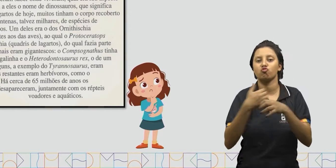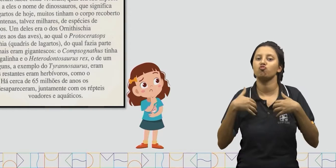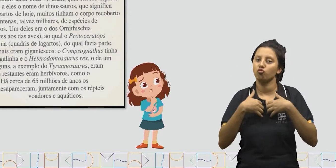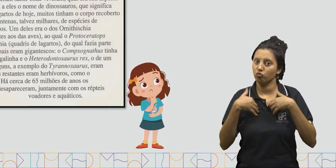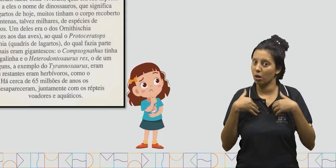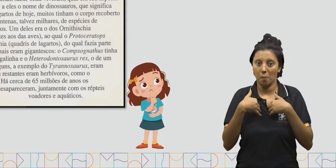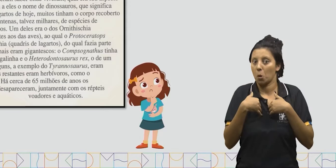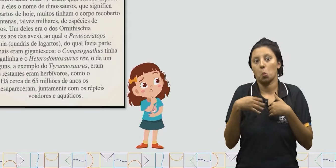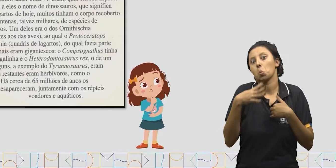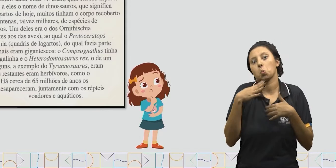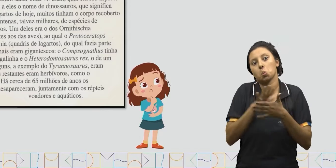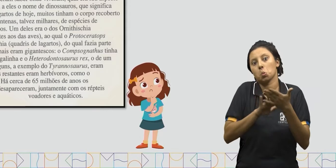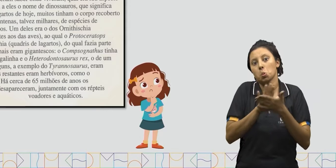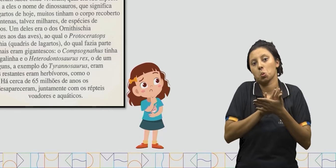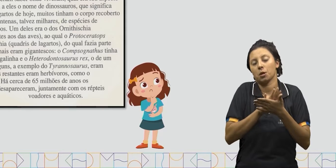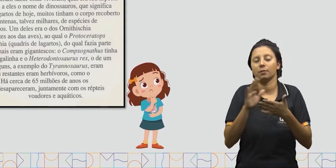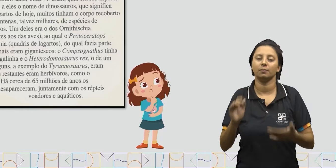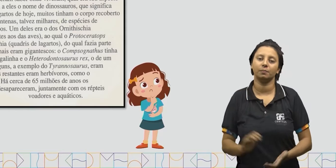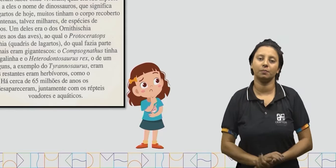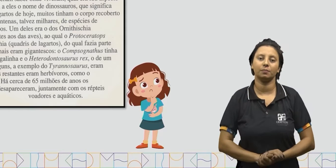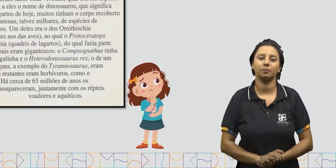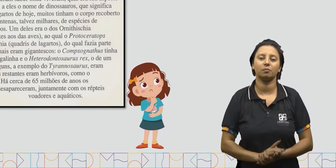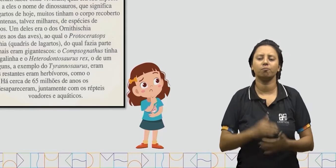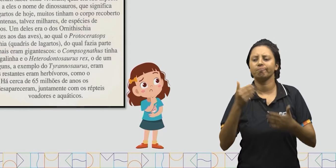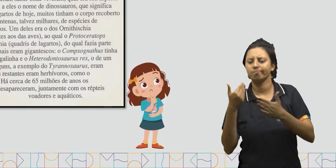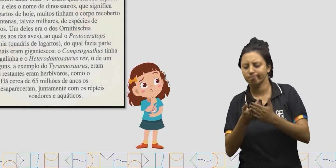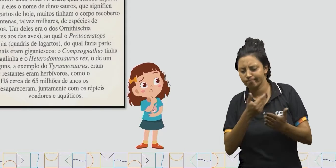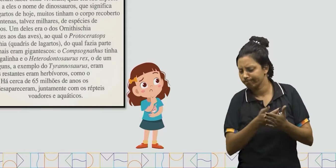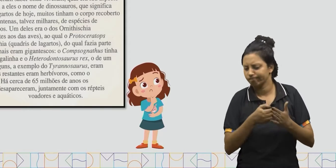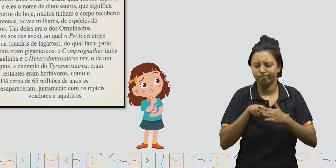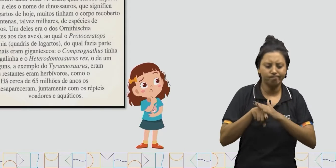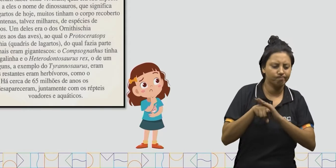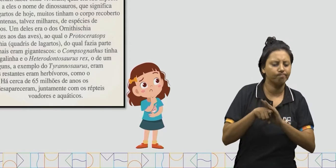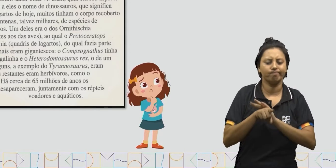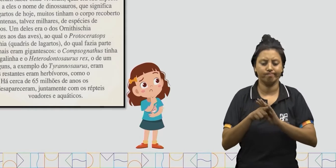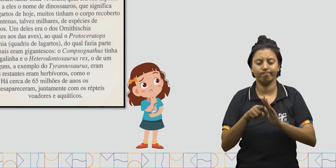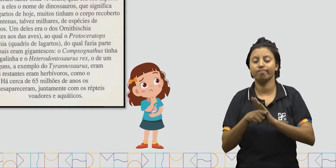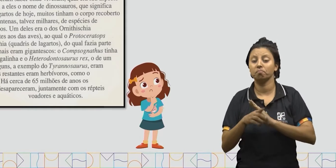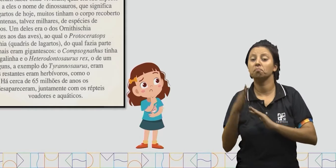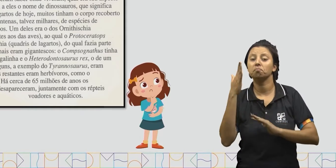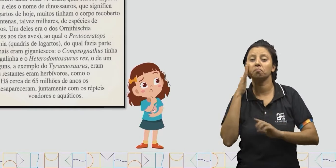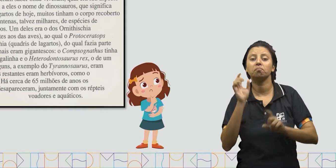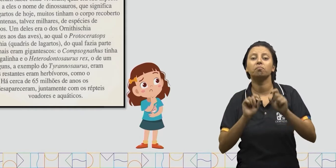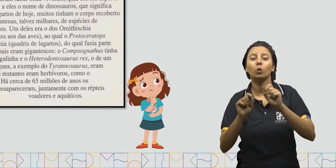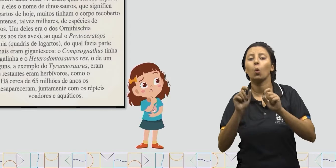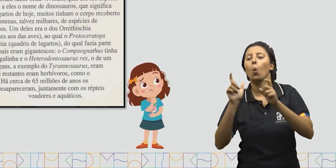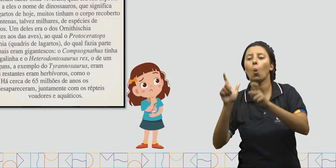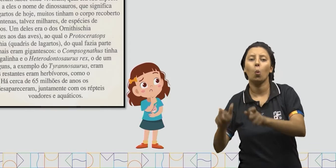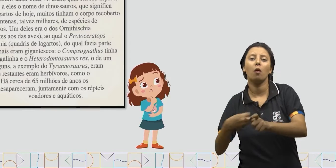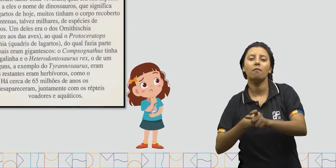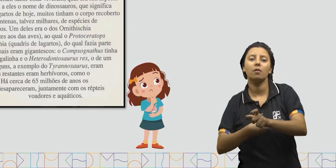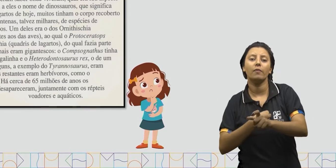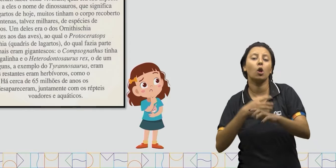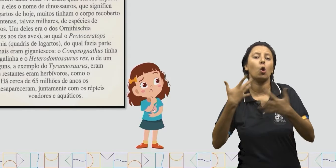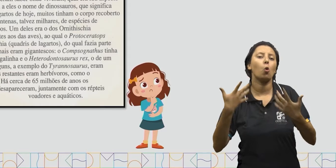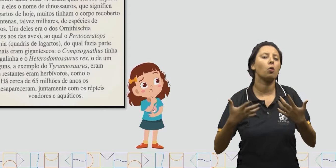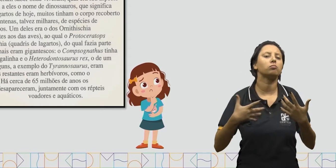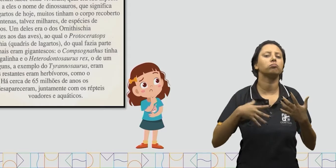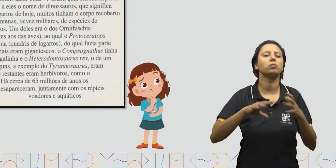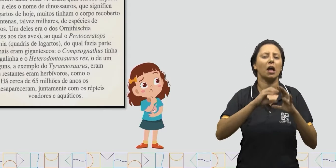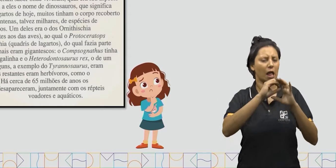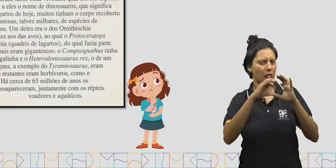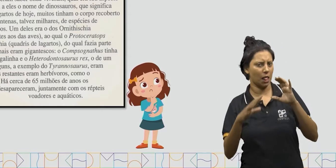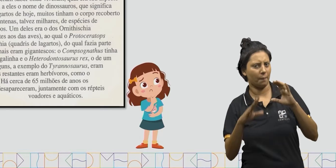então desconhecidos. Estudando-os, os cientistas puderam saber onde viveram, qual era seu aspecto